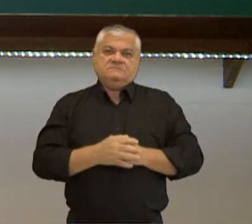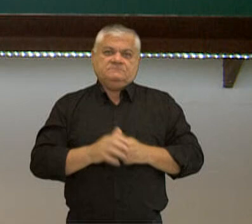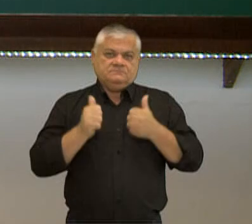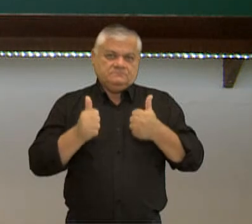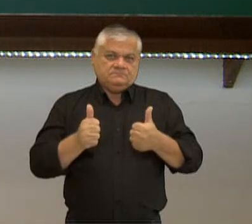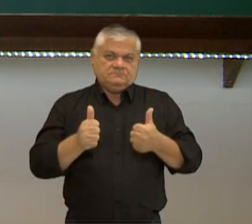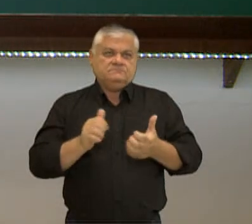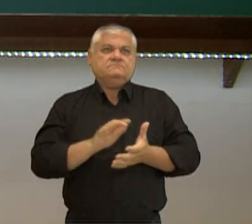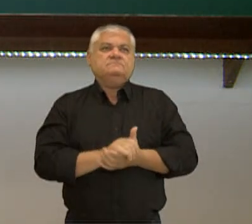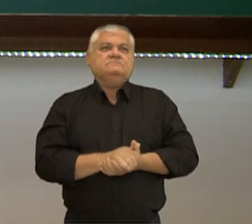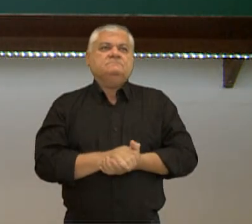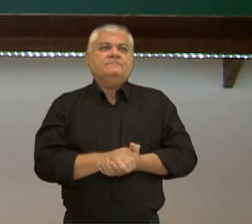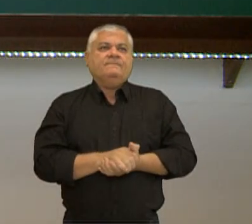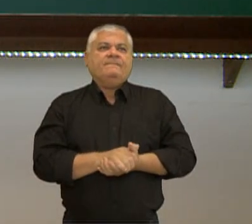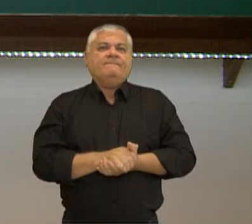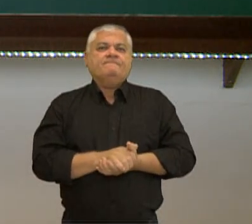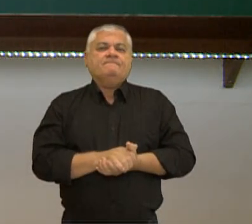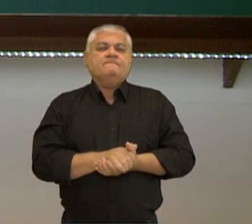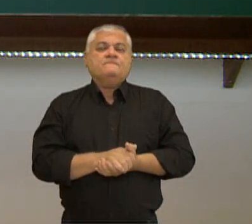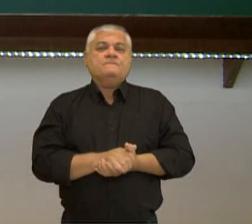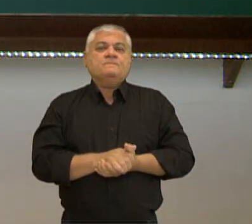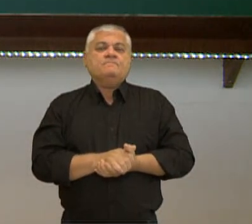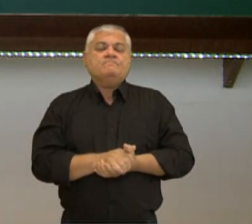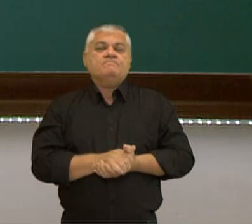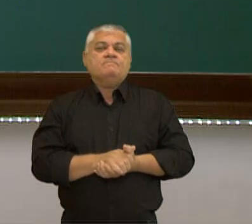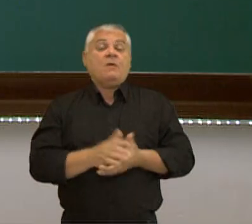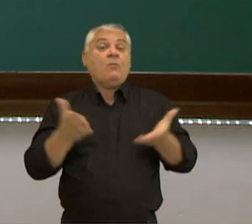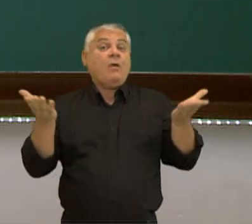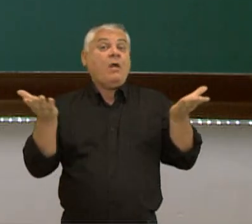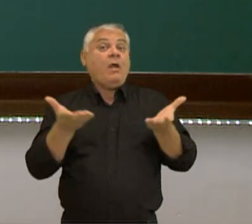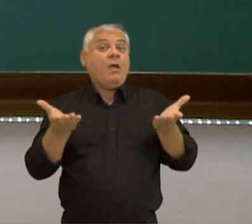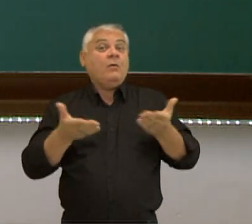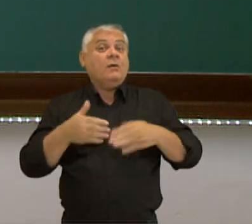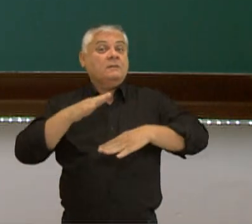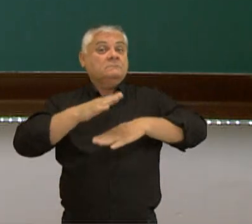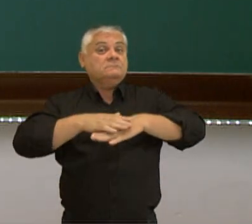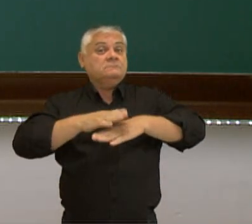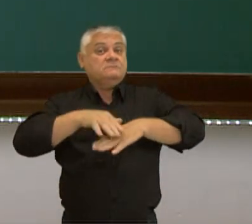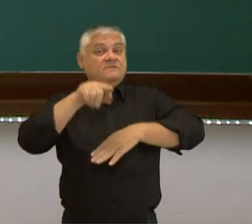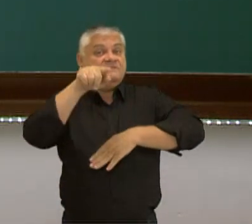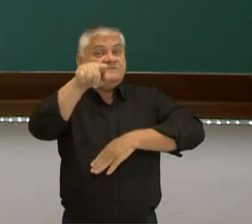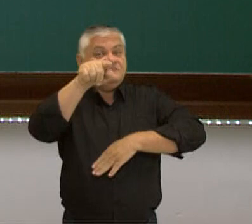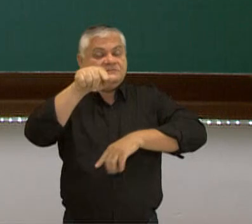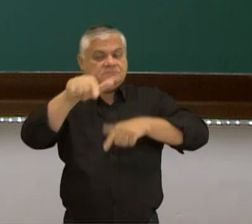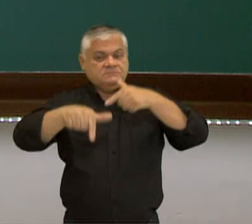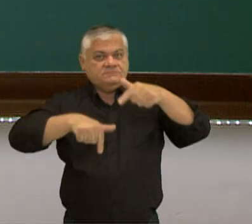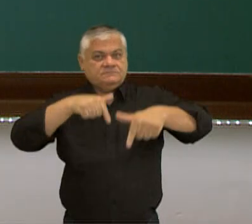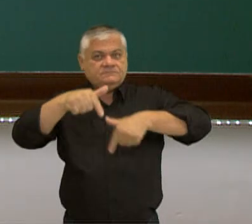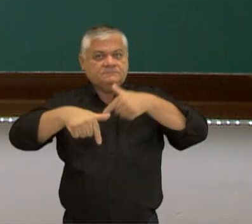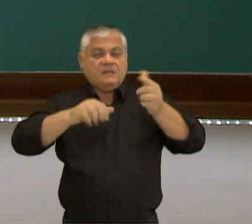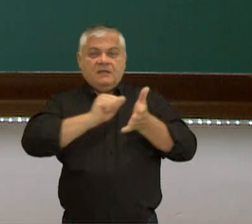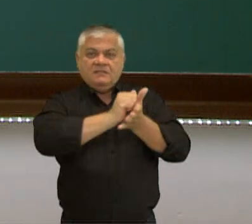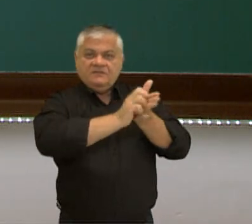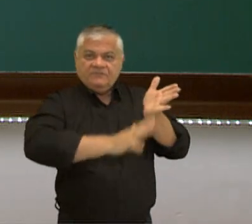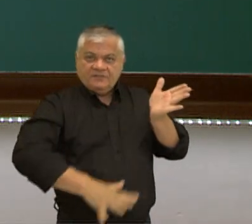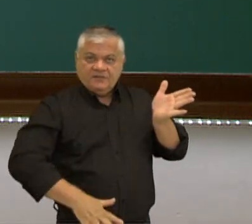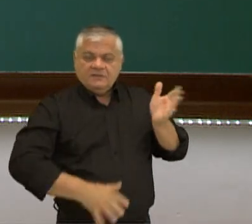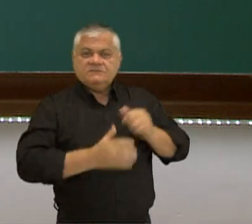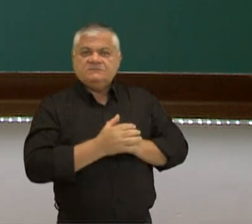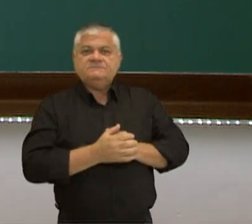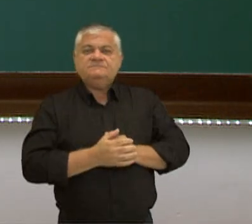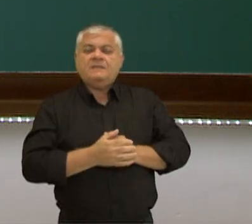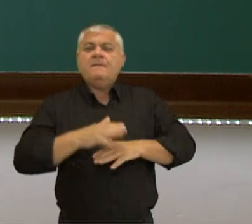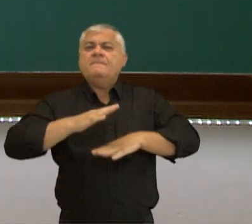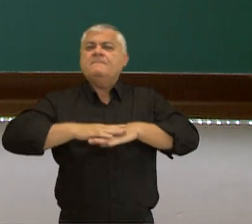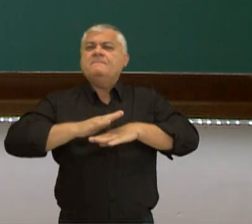Beleza? Então, pessoal, gostaria agora que vocês fizessem aí uma atividade. Chamamos ela